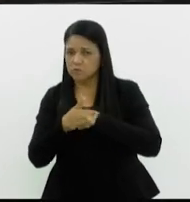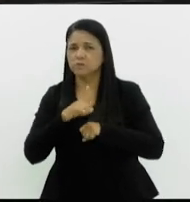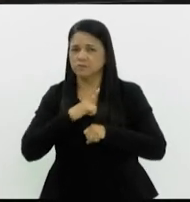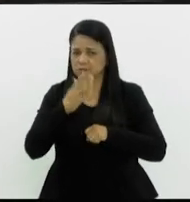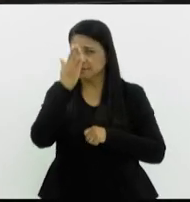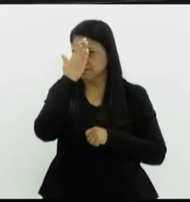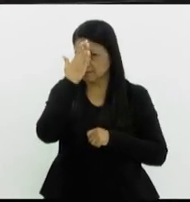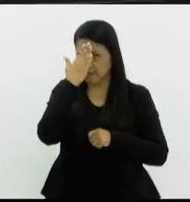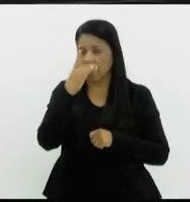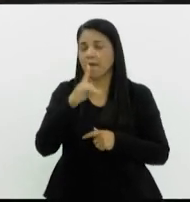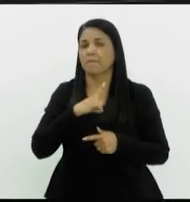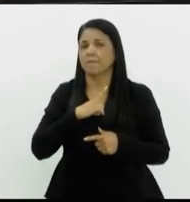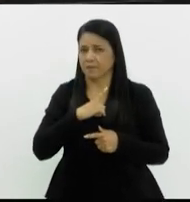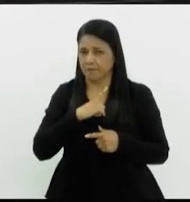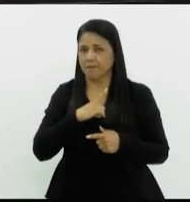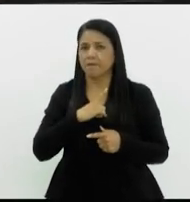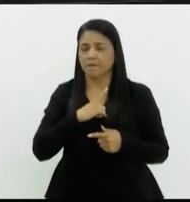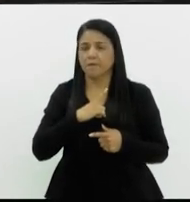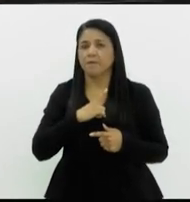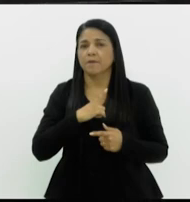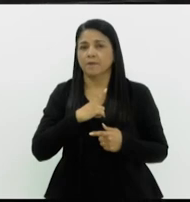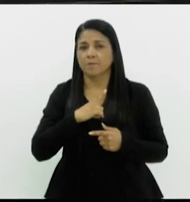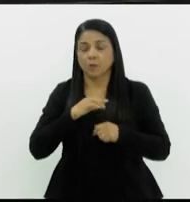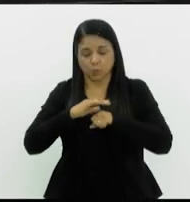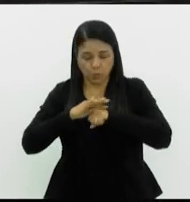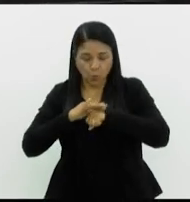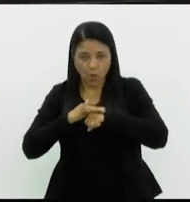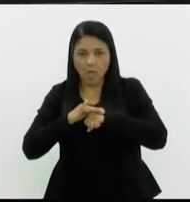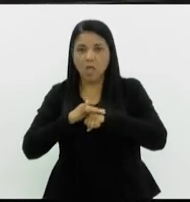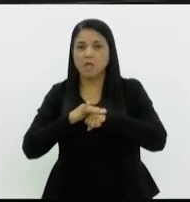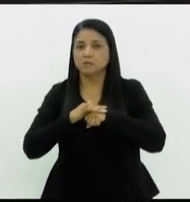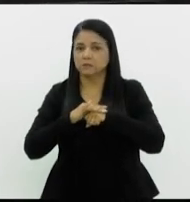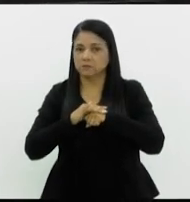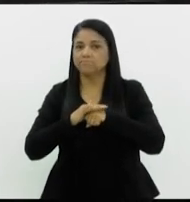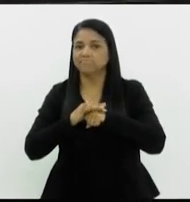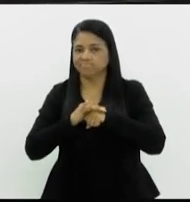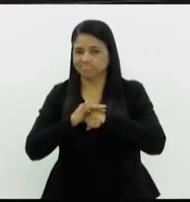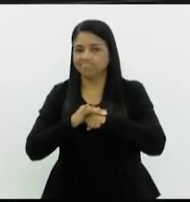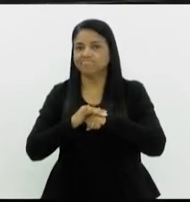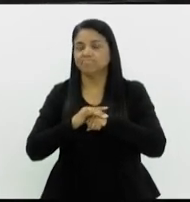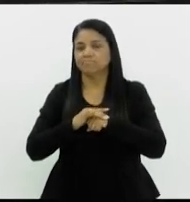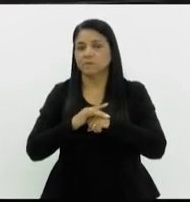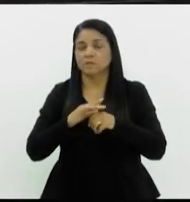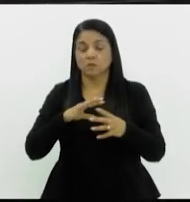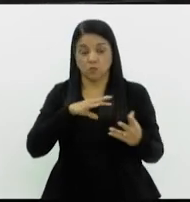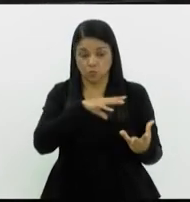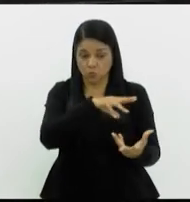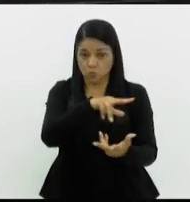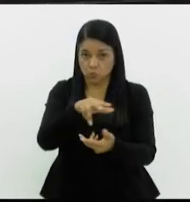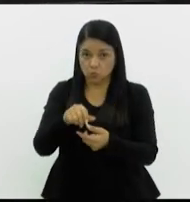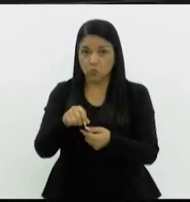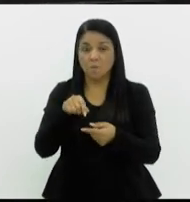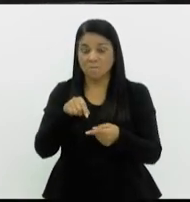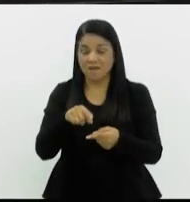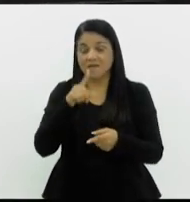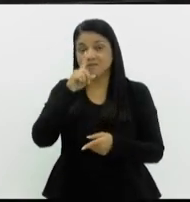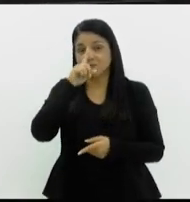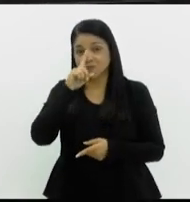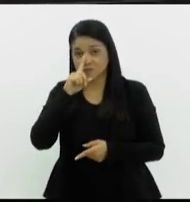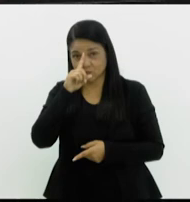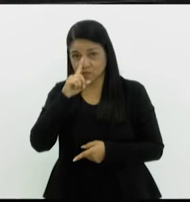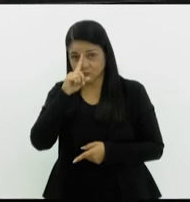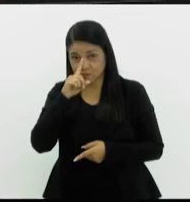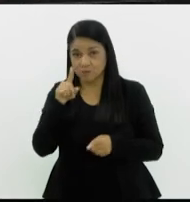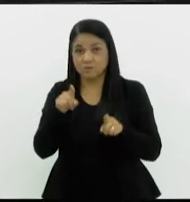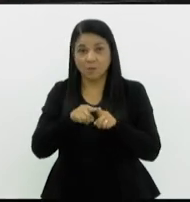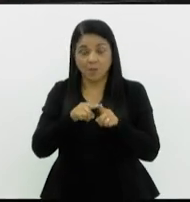essa situação em que uma doença desafiou a nossa humanidade, mas esse risco também